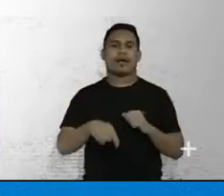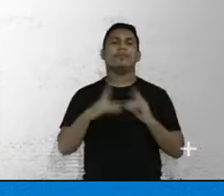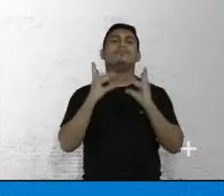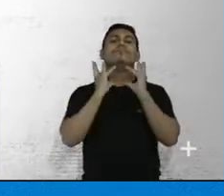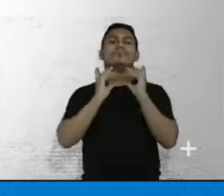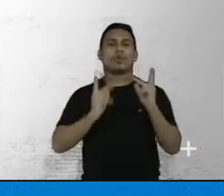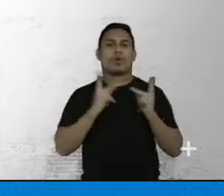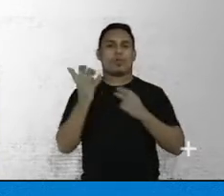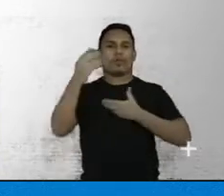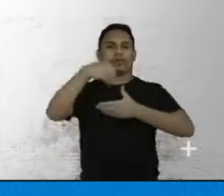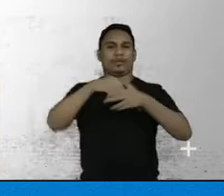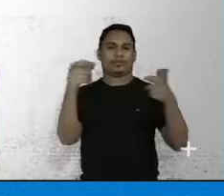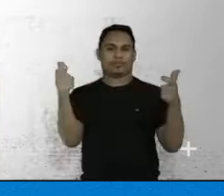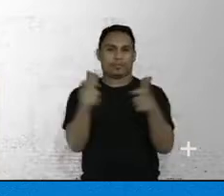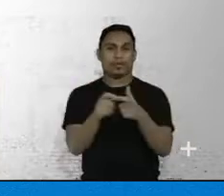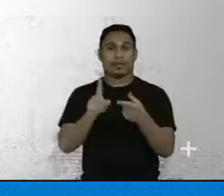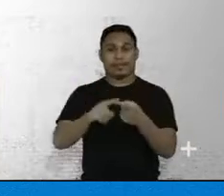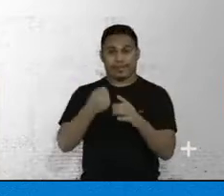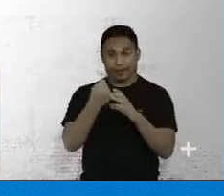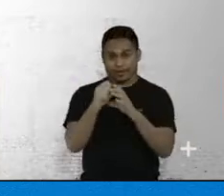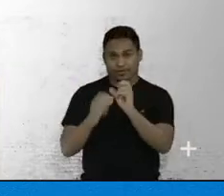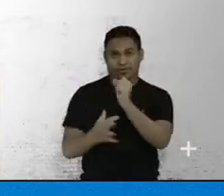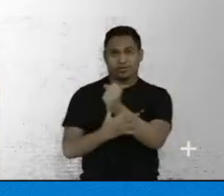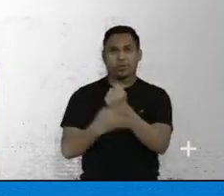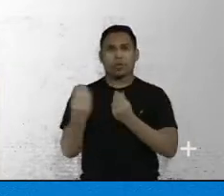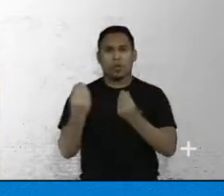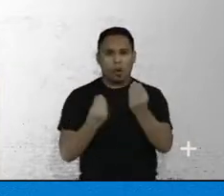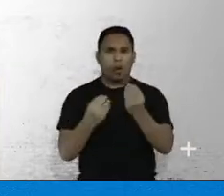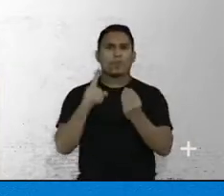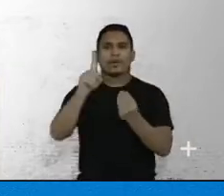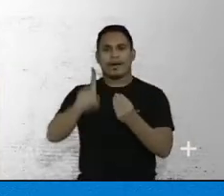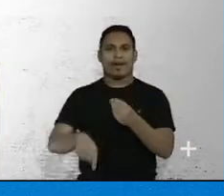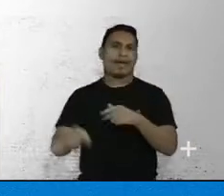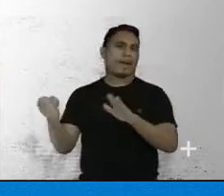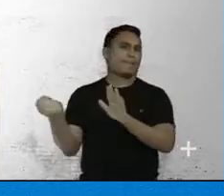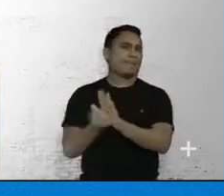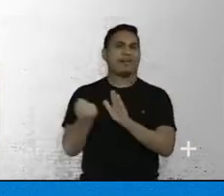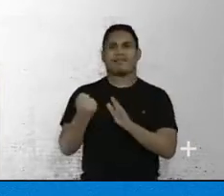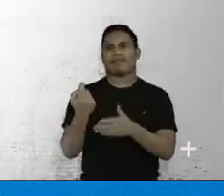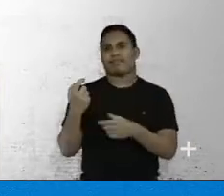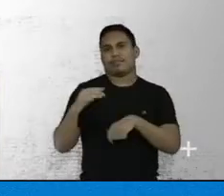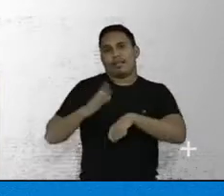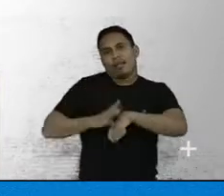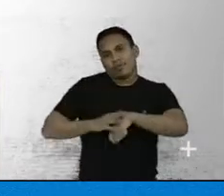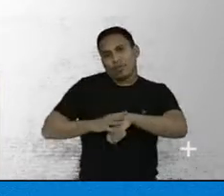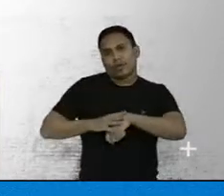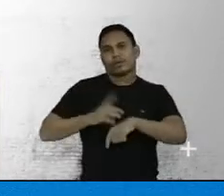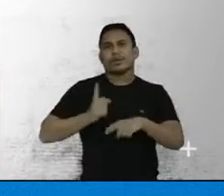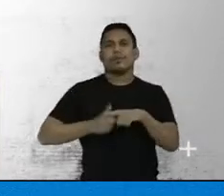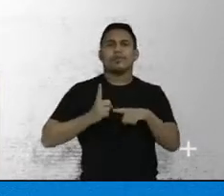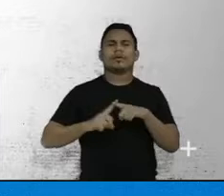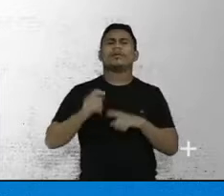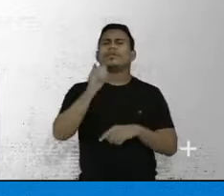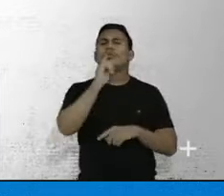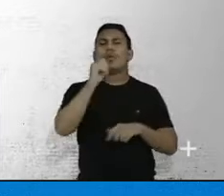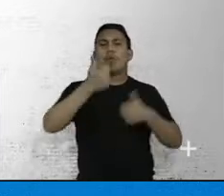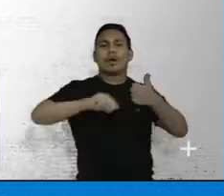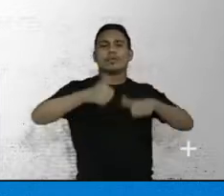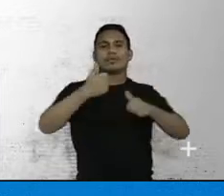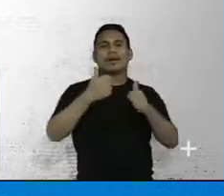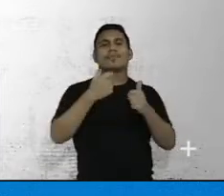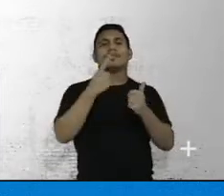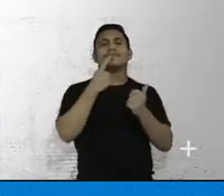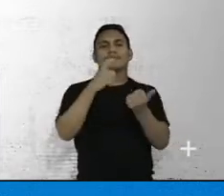anticorpos que são a marca registrada da doença, que nome que tem? Vai lá nos teus exames de sangue e você pode, de repente, achar